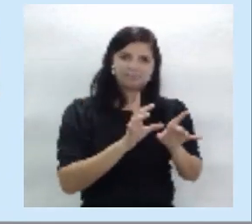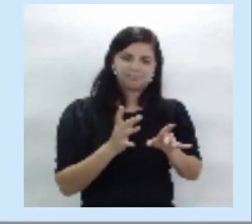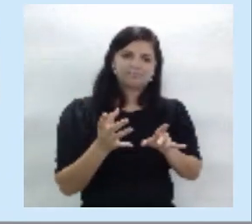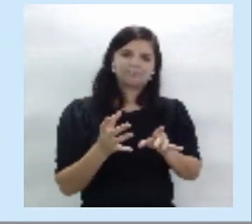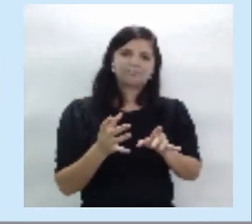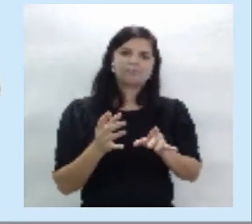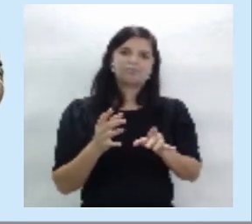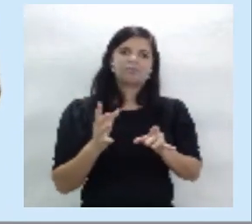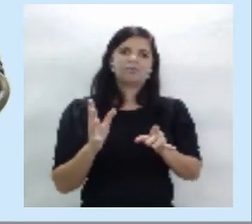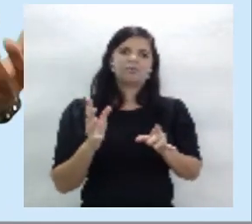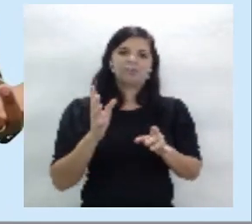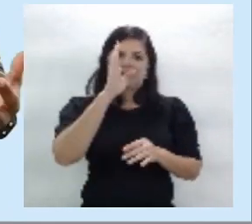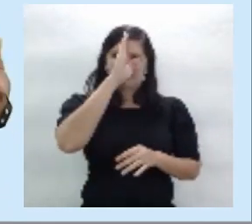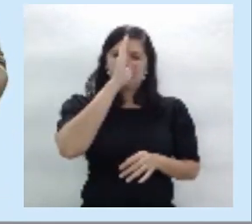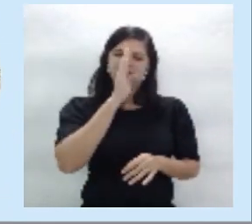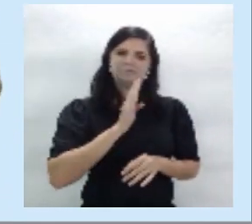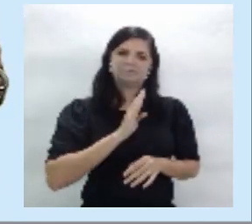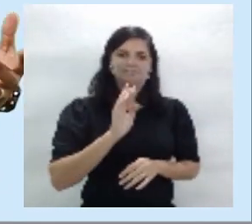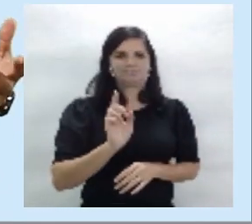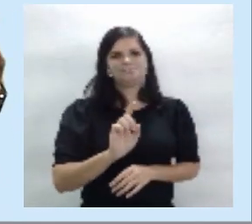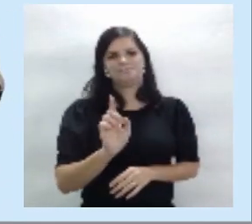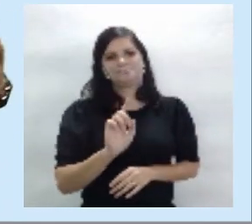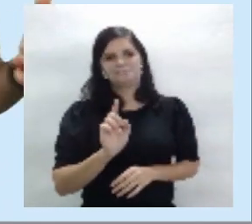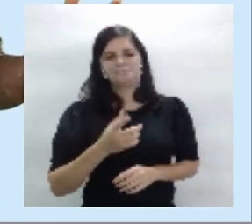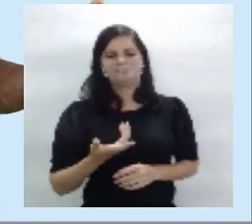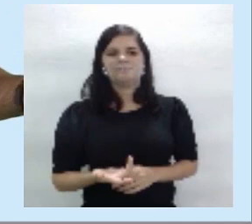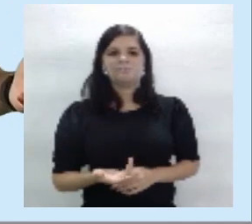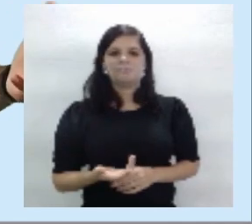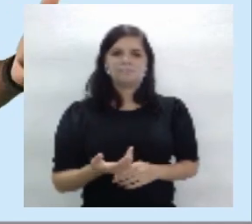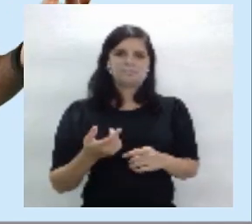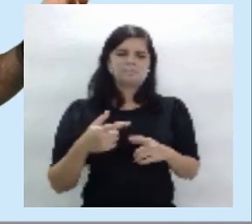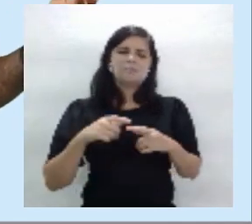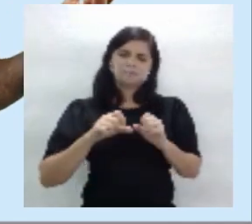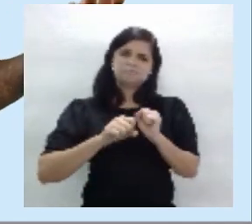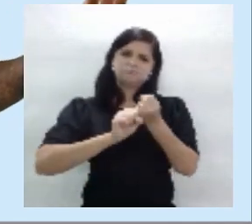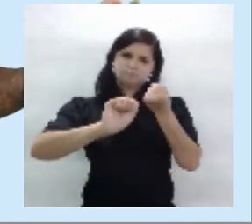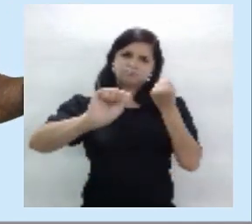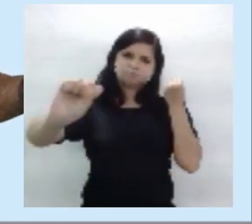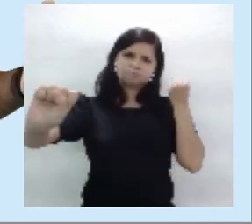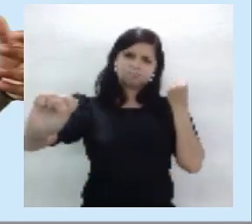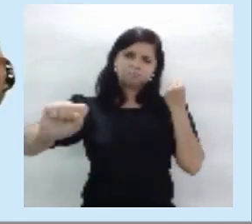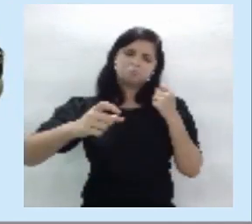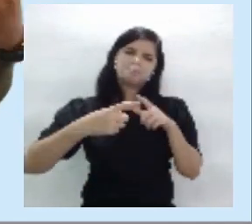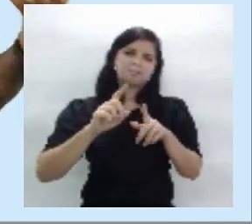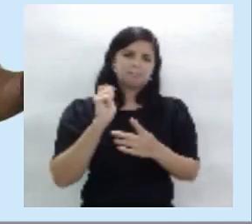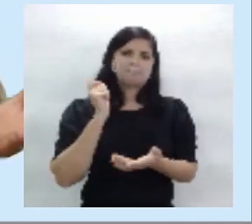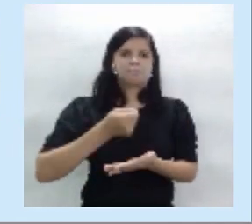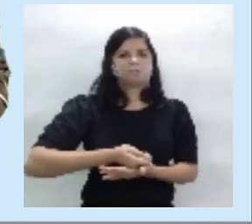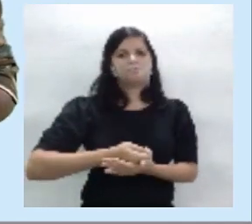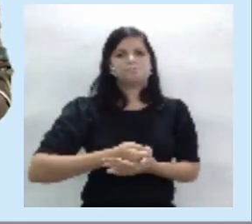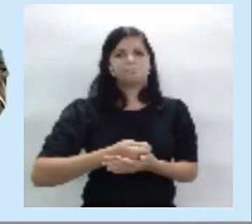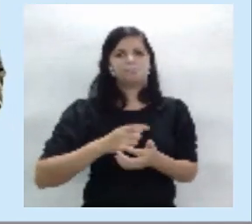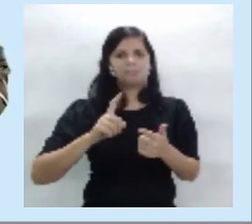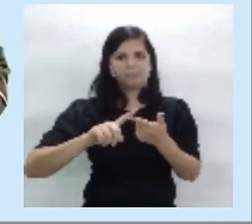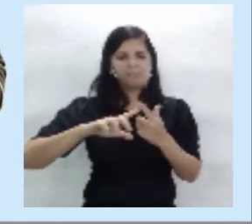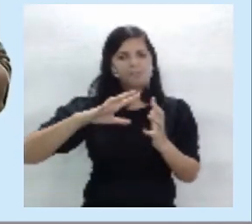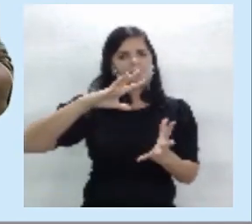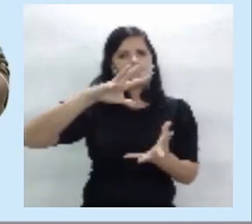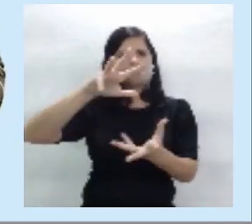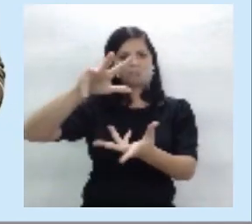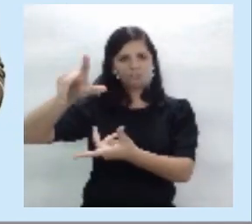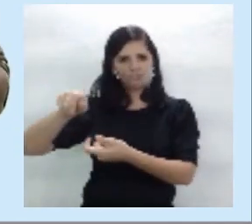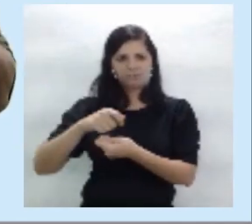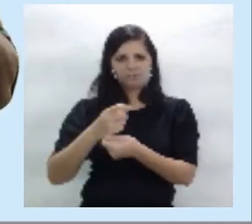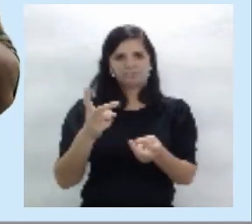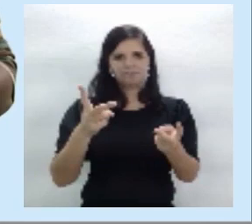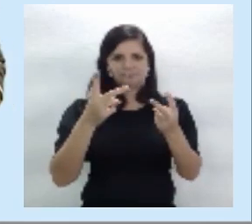seja um recurso gratuito, assim como a gente vê que é abundante aqui na América do Sul e em outras partes do mundo também. Ok,